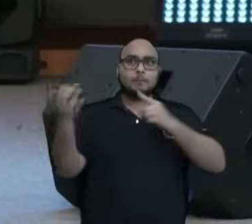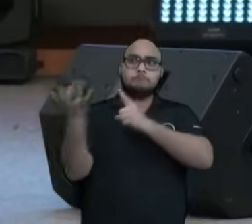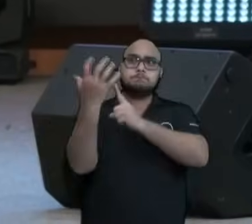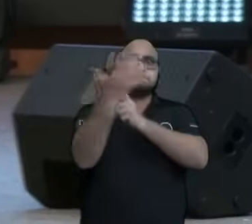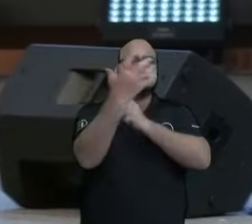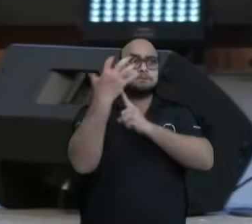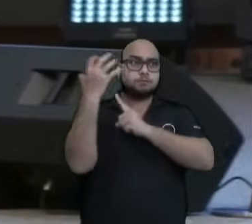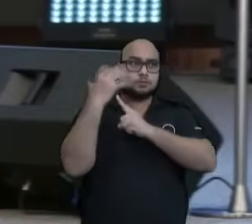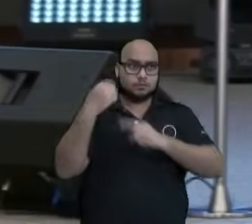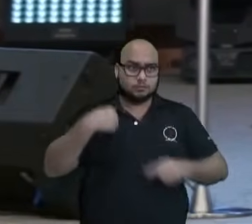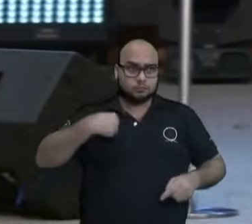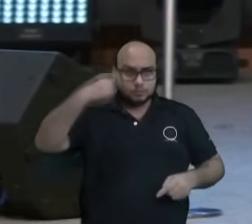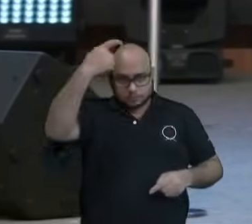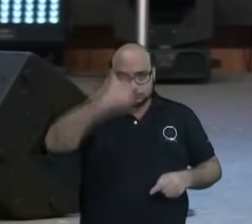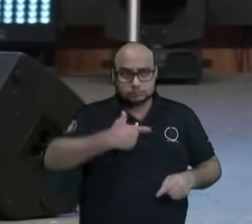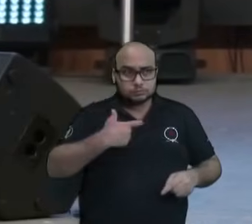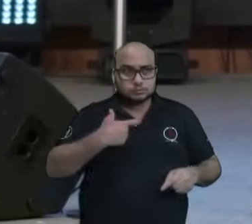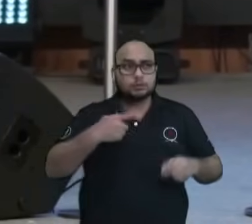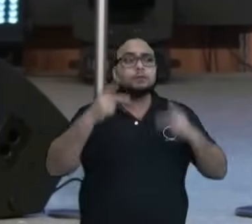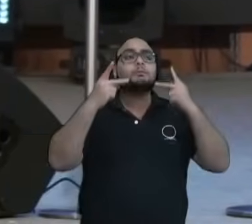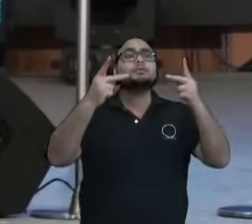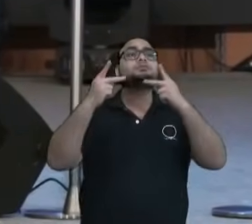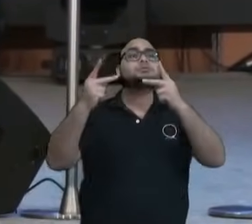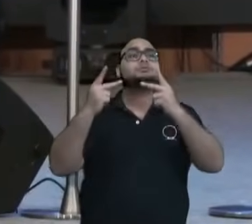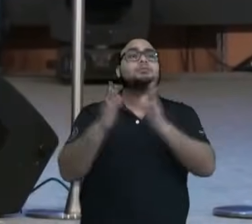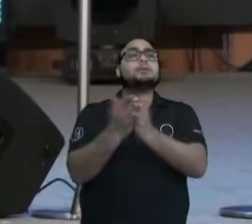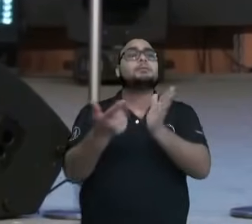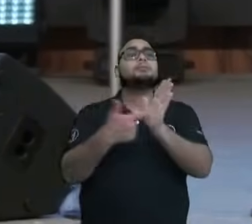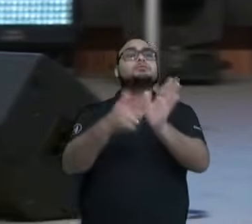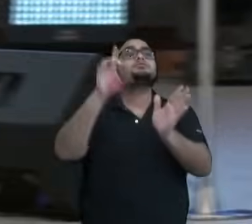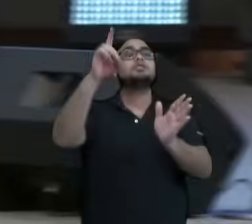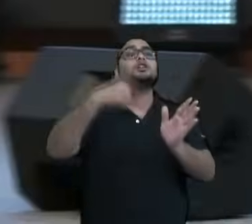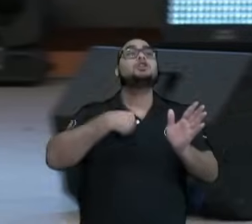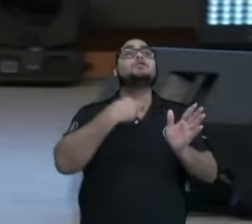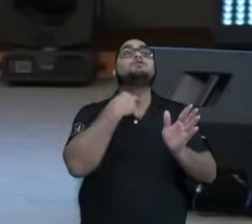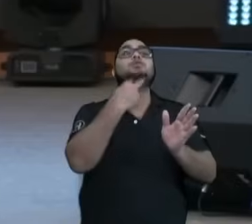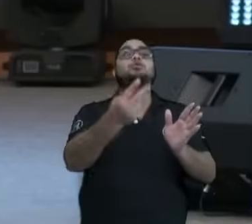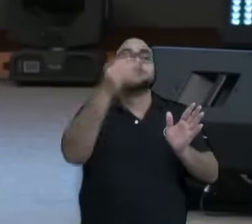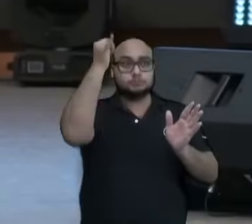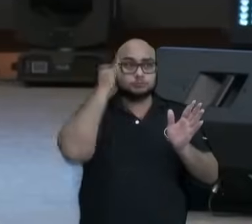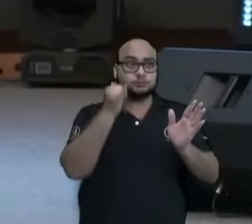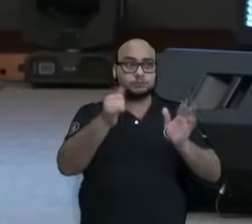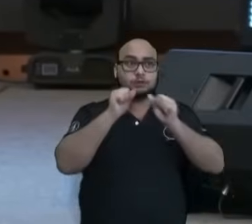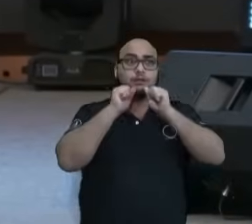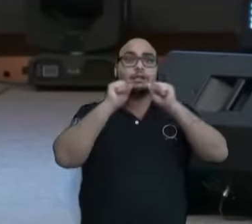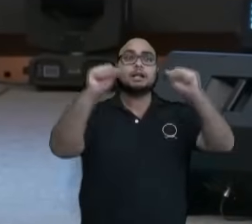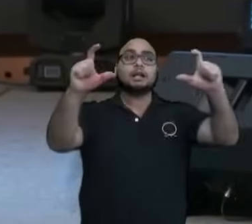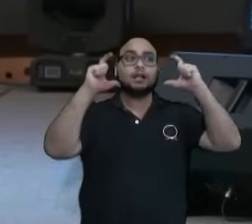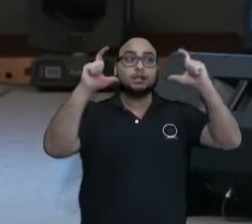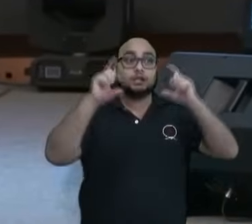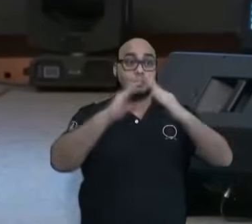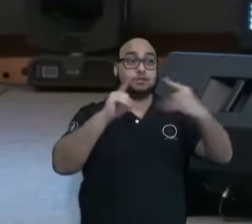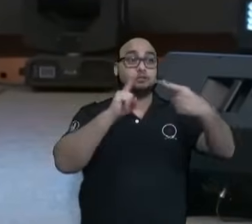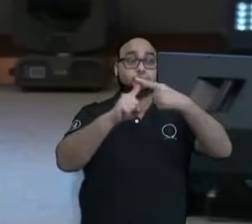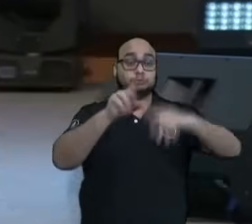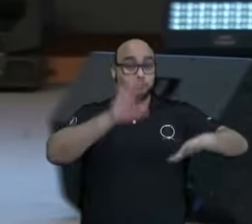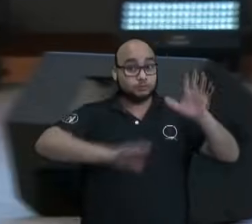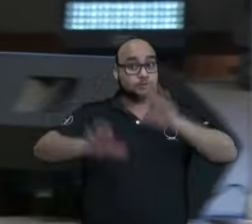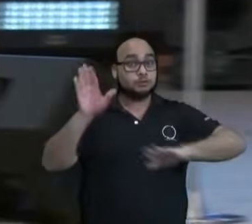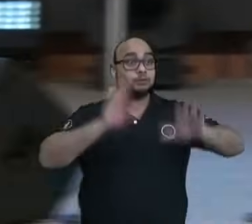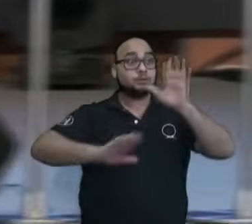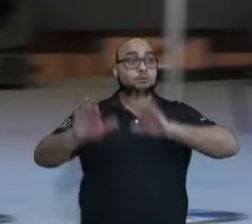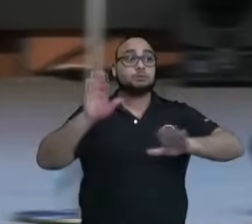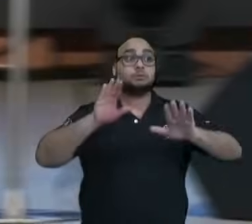Evangelho tenho uma voz Profética e vou alertar a igreja cuidado cuidado nesses últimos dias